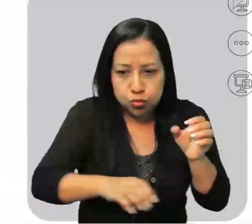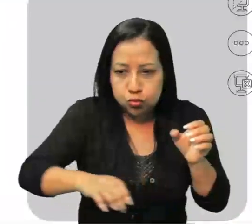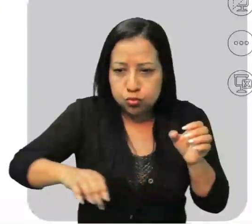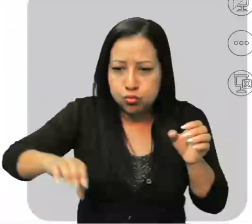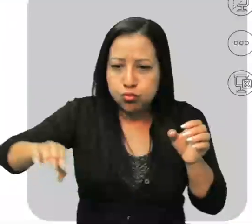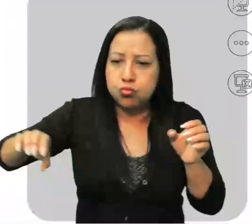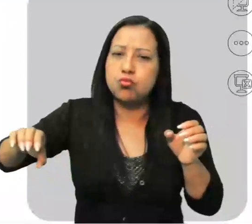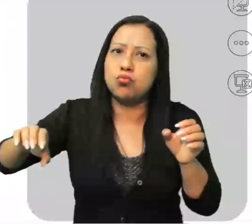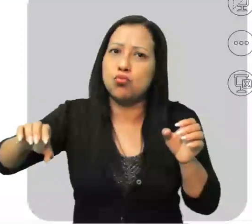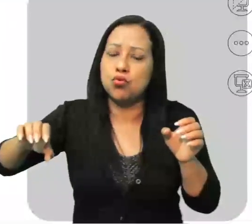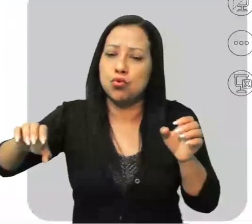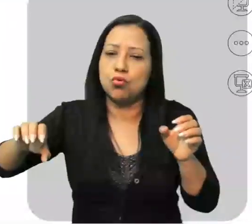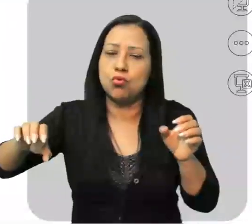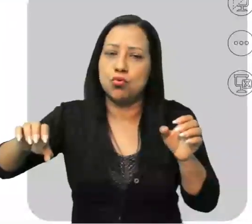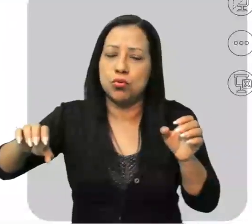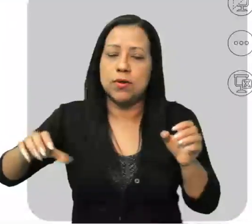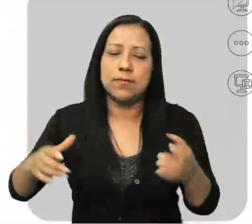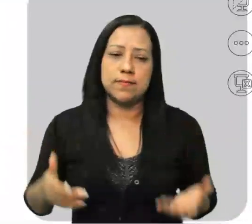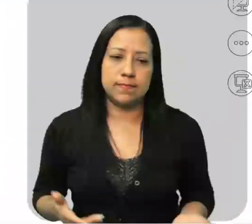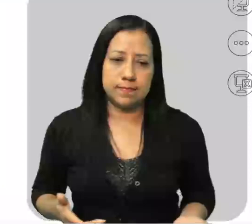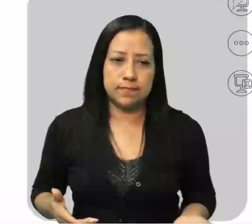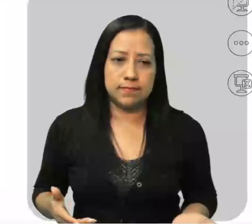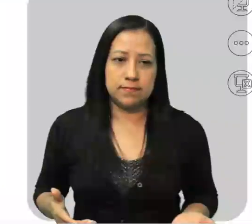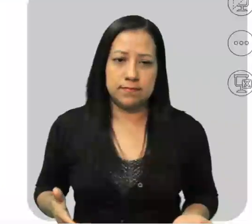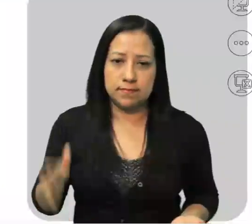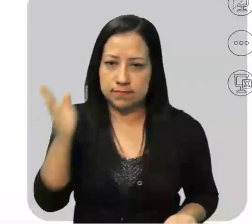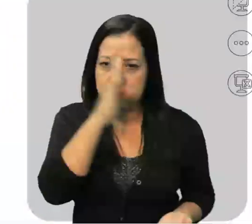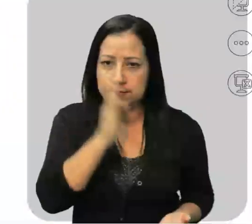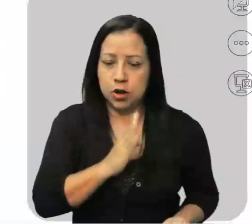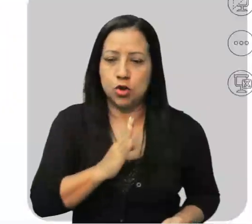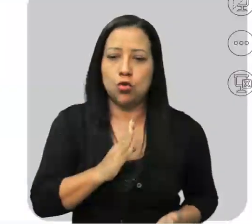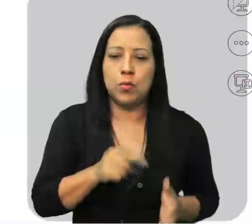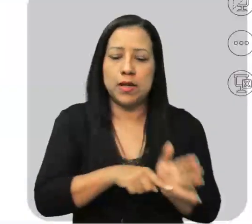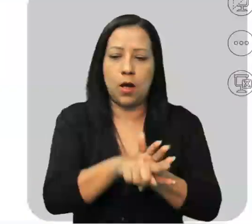Água e esgoto no Brasil, regiões